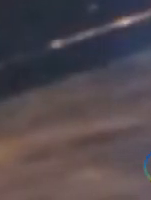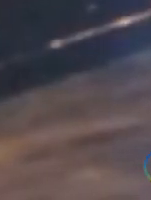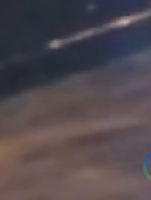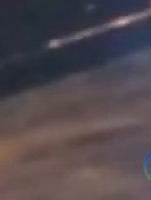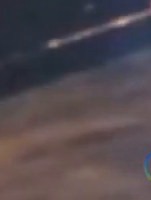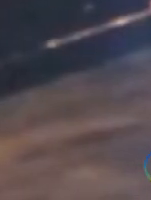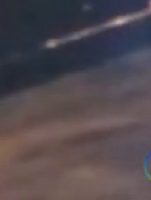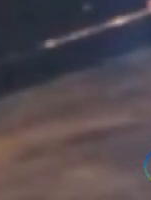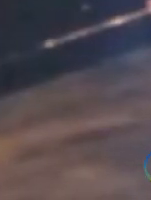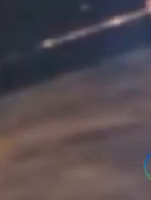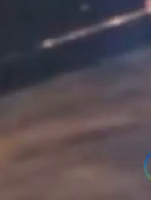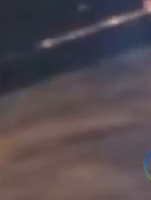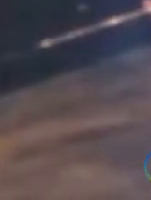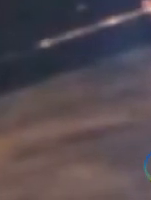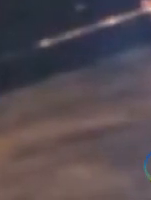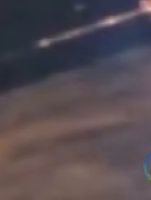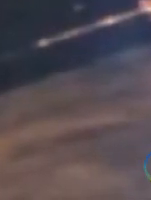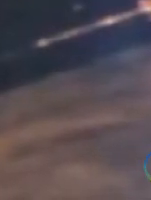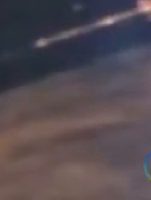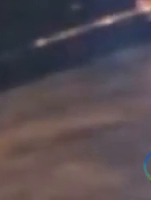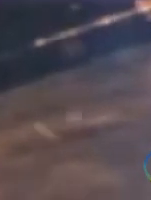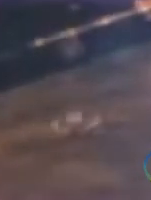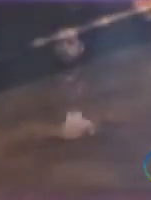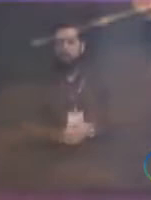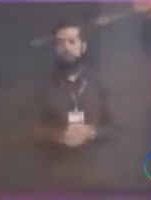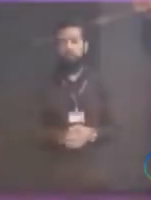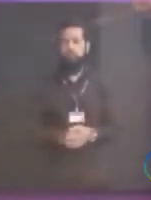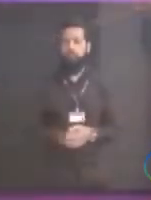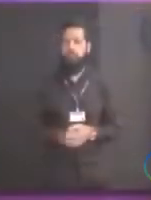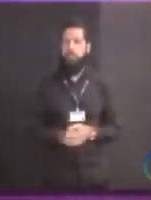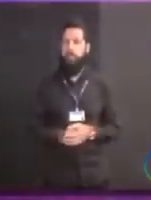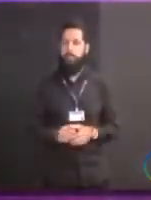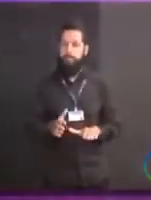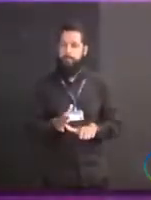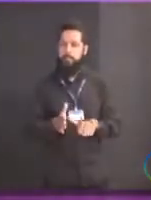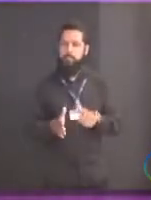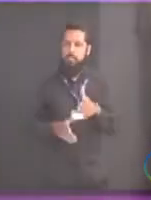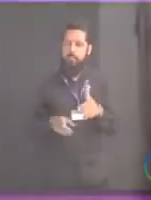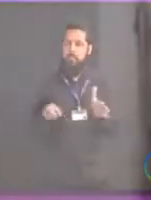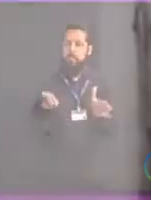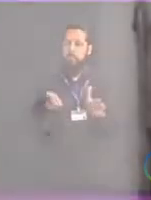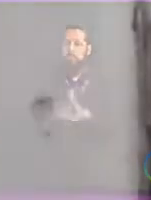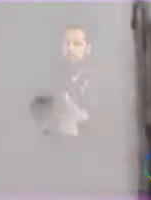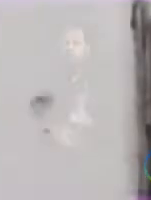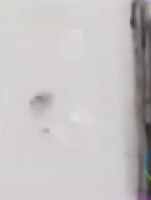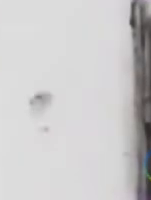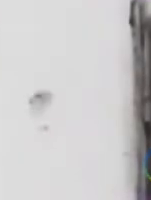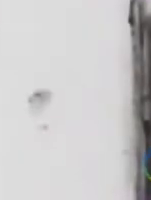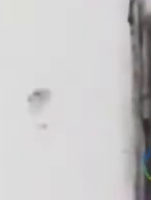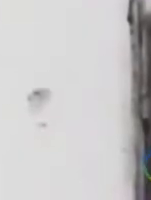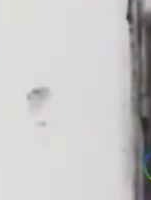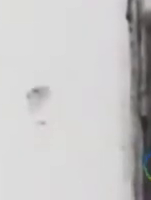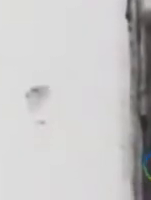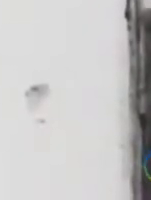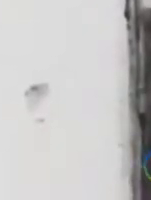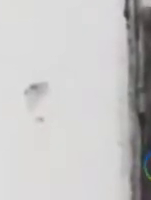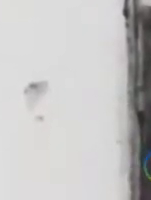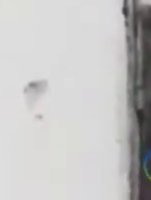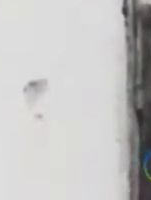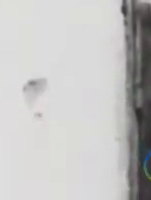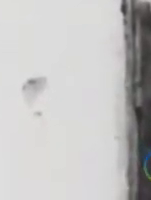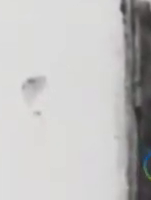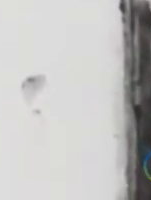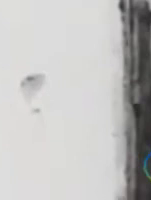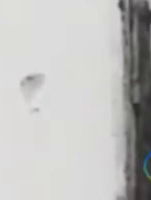de transição. Vou levantar a primeira questão. Você acha que na efervescência do mundo atual,